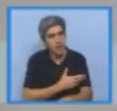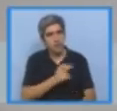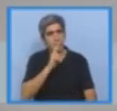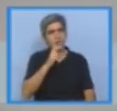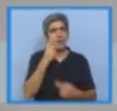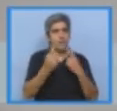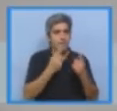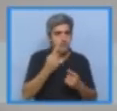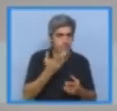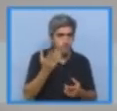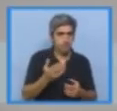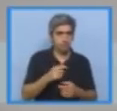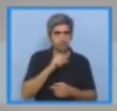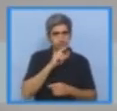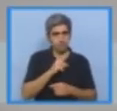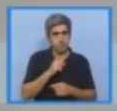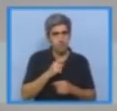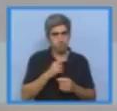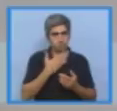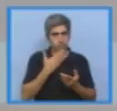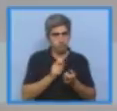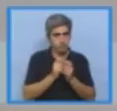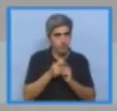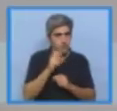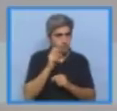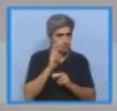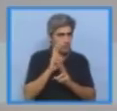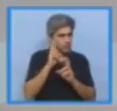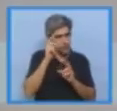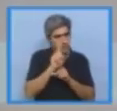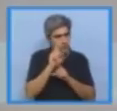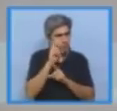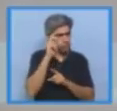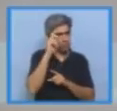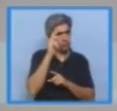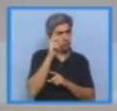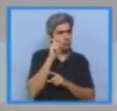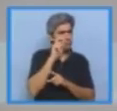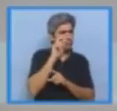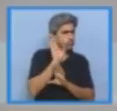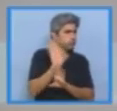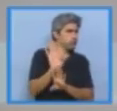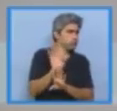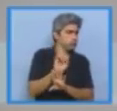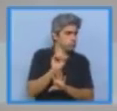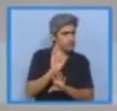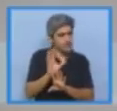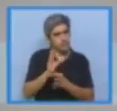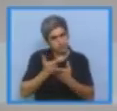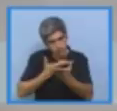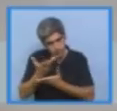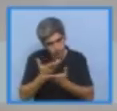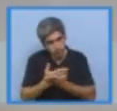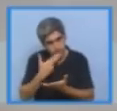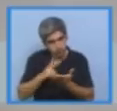com alguém que até poderia gerar alguma resistência em nós pelo seu aspecto, mas criar verdadeira relação com essa